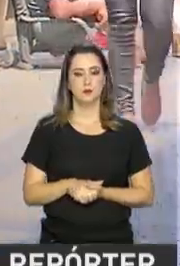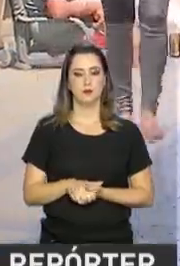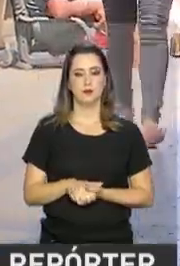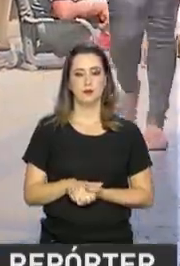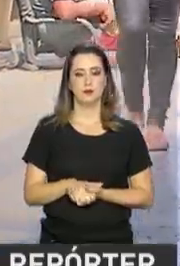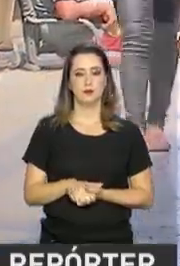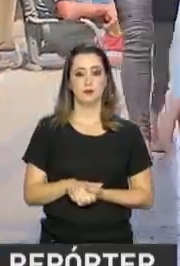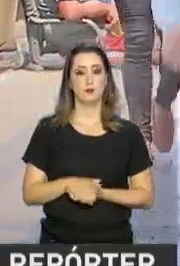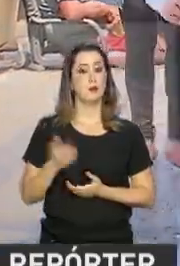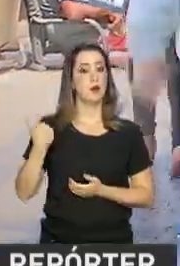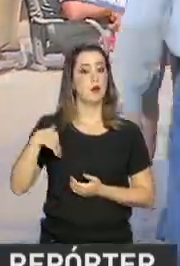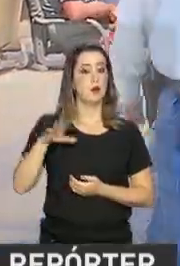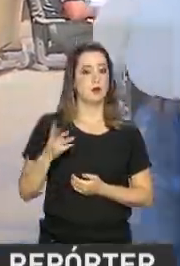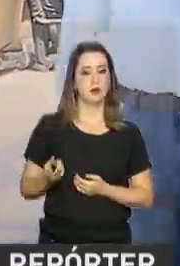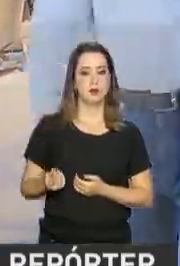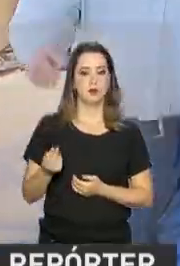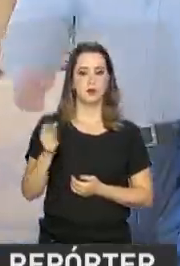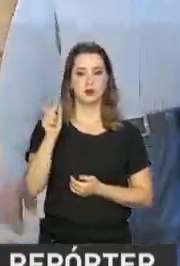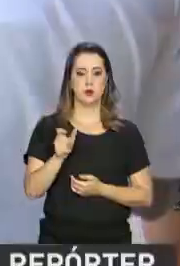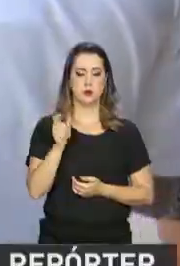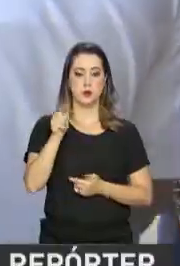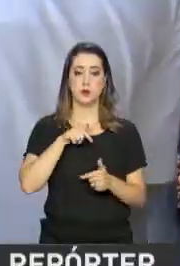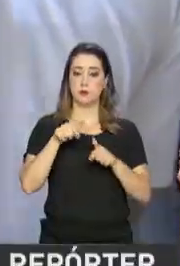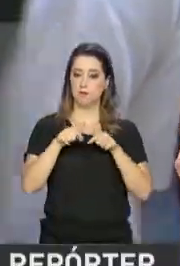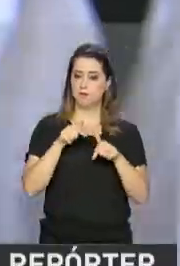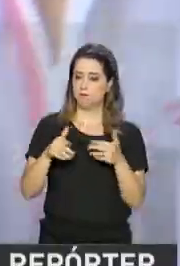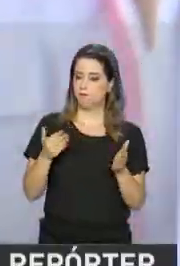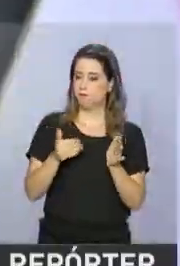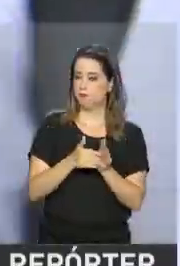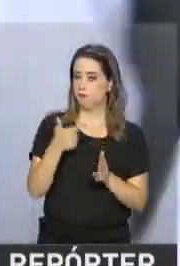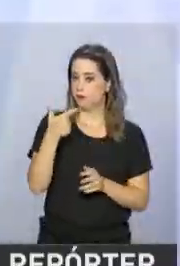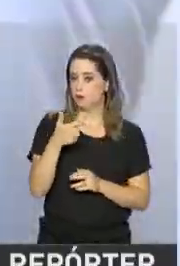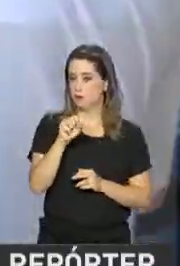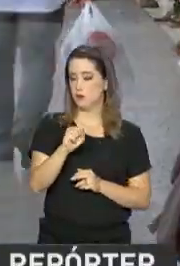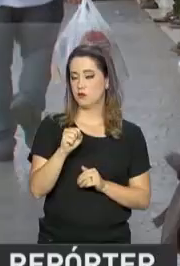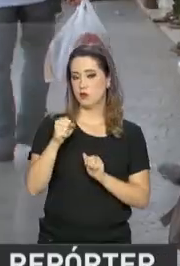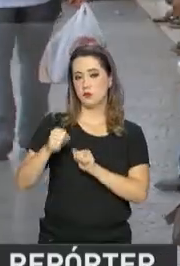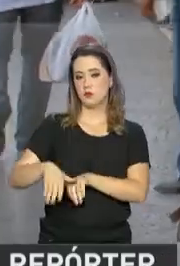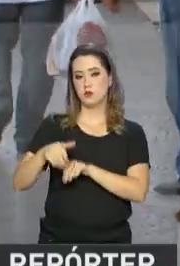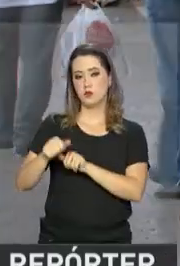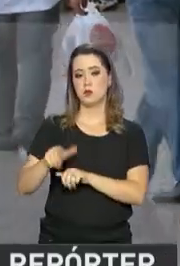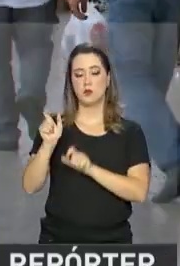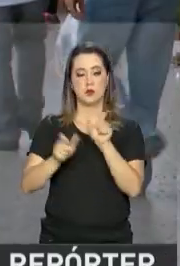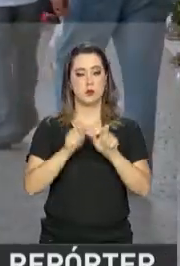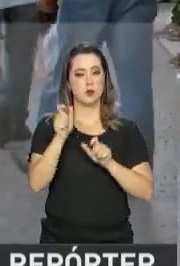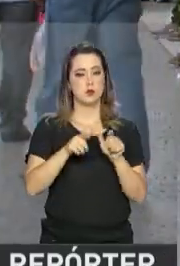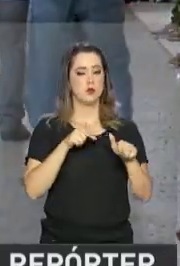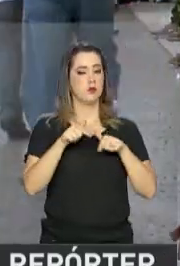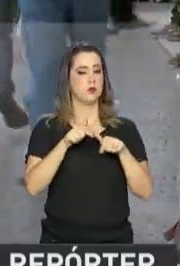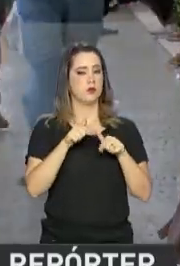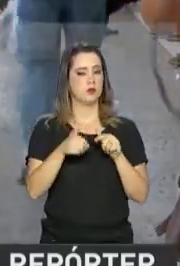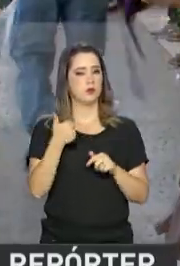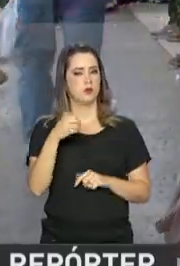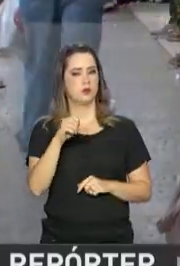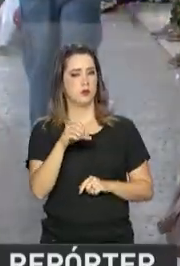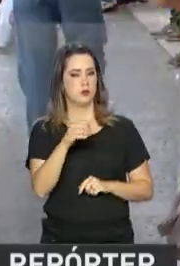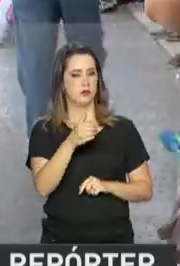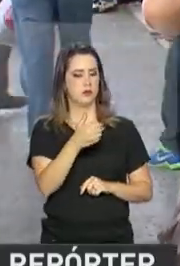mais dinheiro no bolso do trabalhador até o dia 28 de setembro todos que trabalharam entre